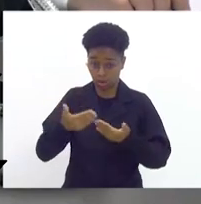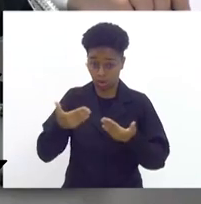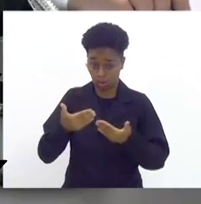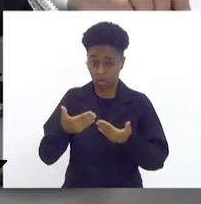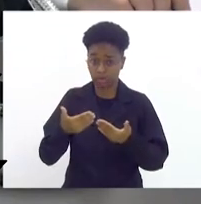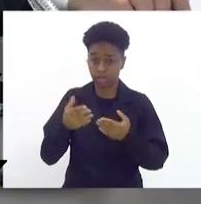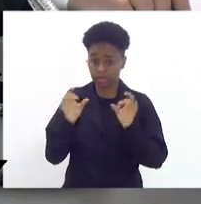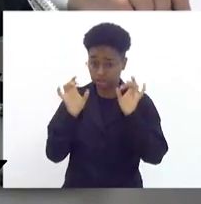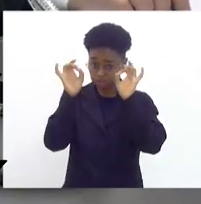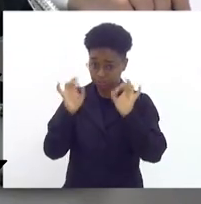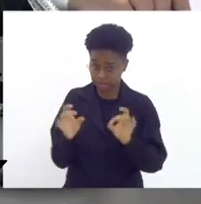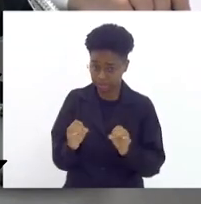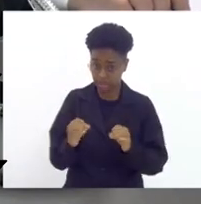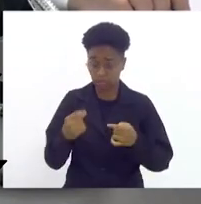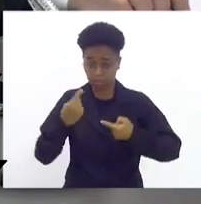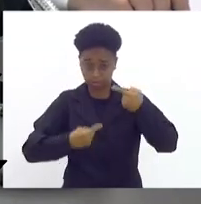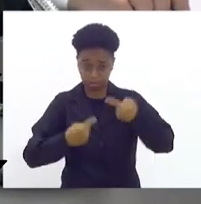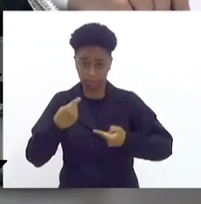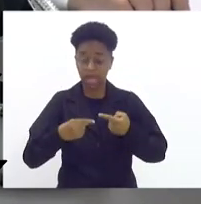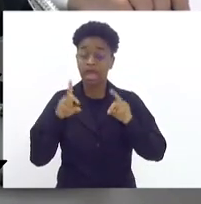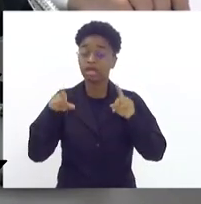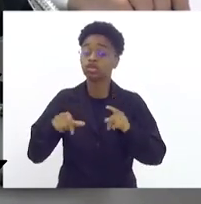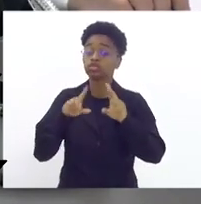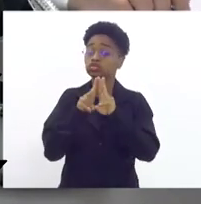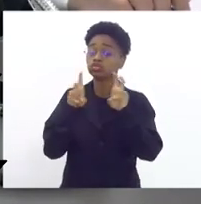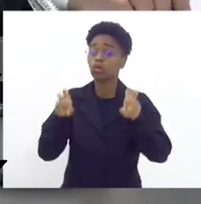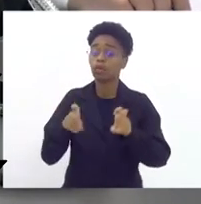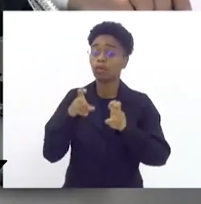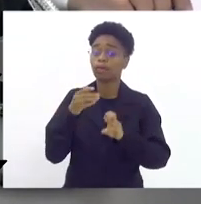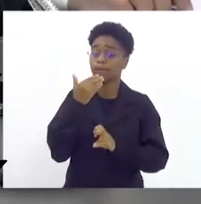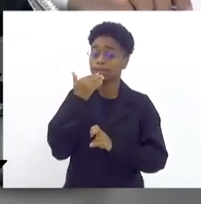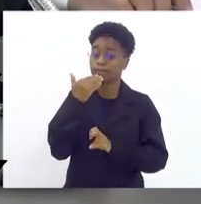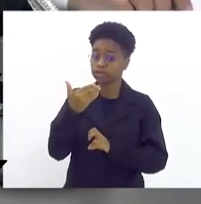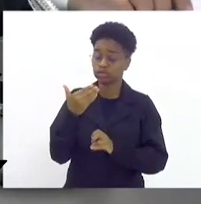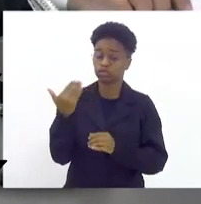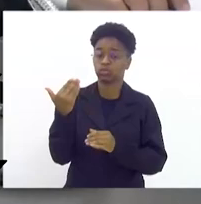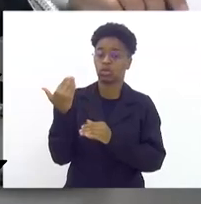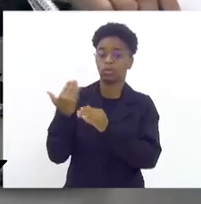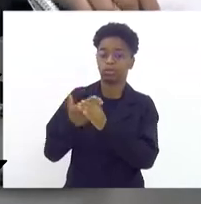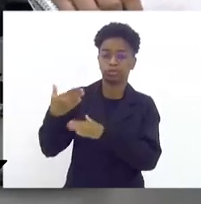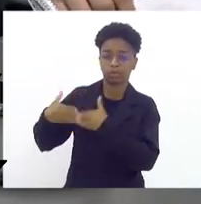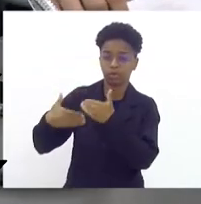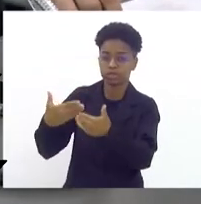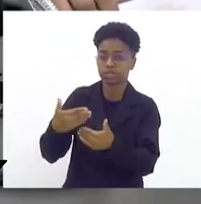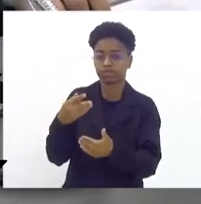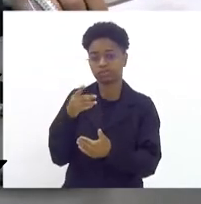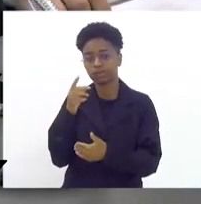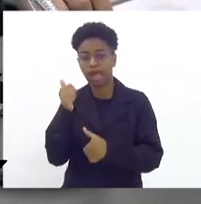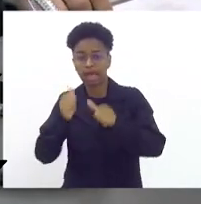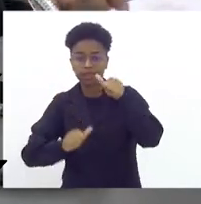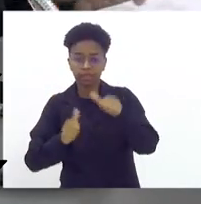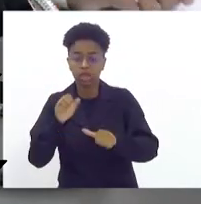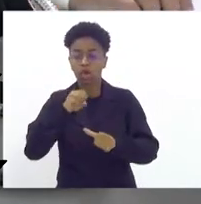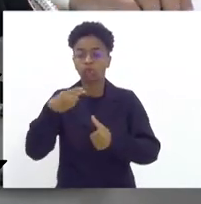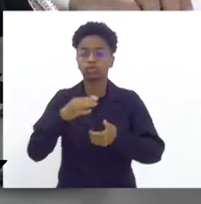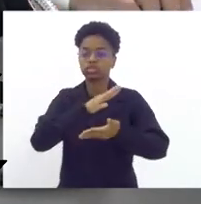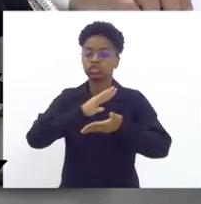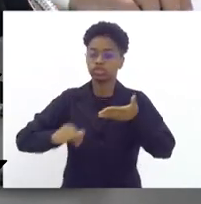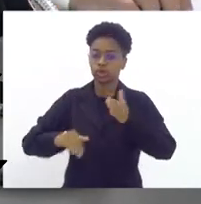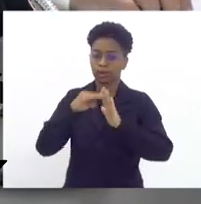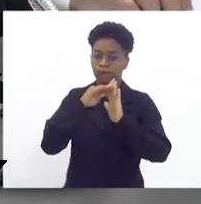justamente sobre os pedidos e os processos que estavam em vista ou que estavam retirados de